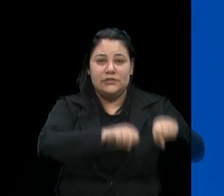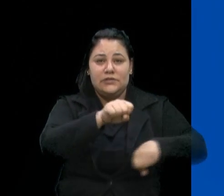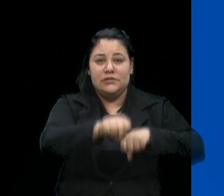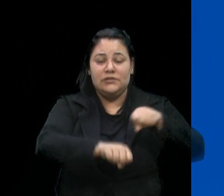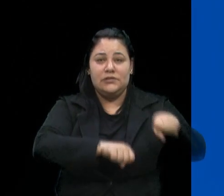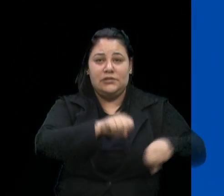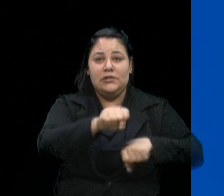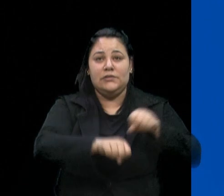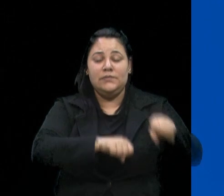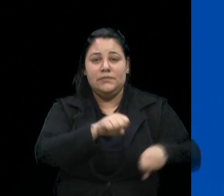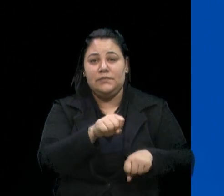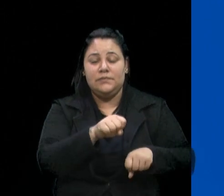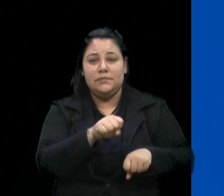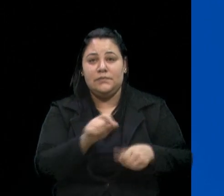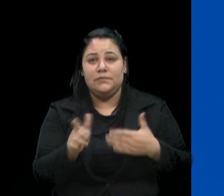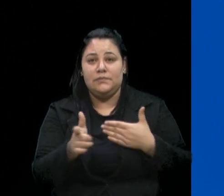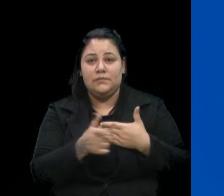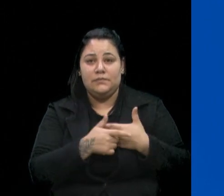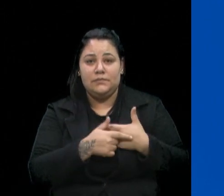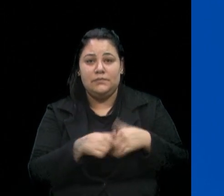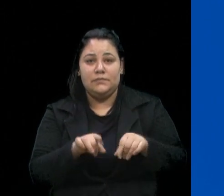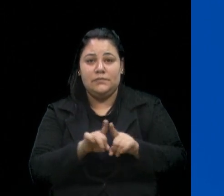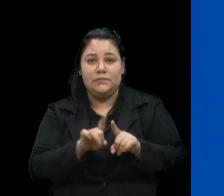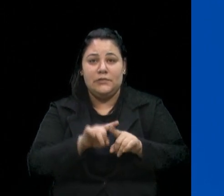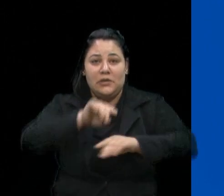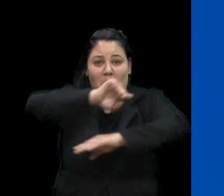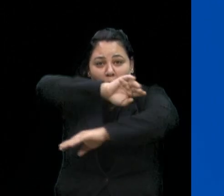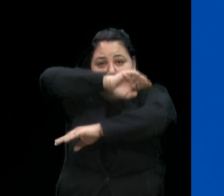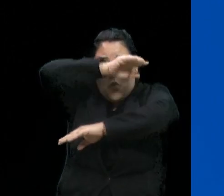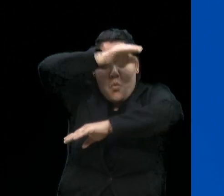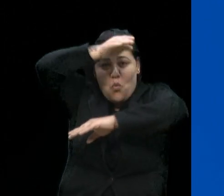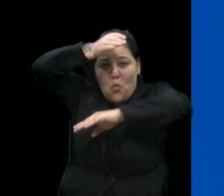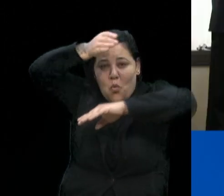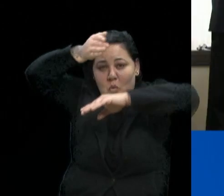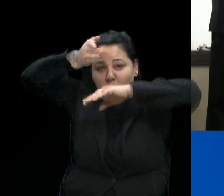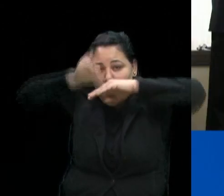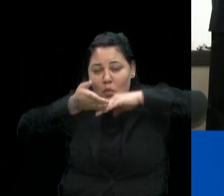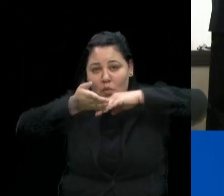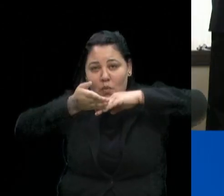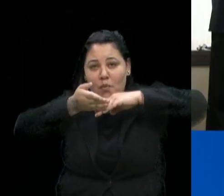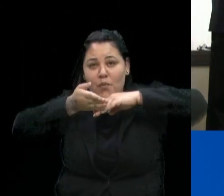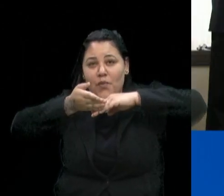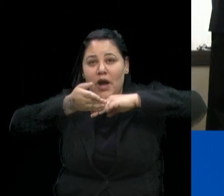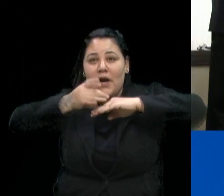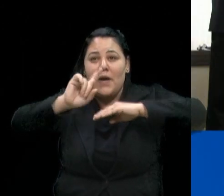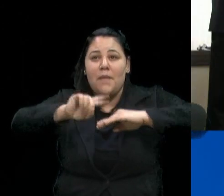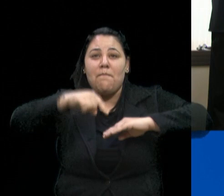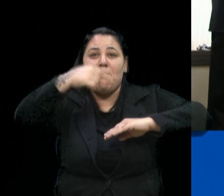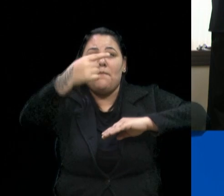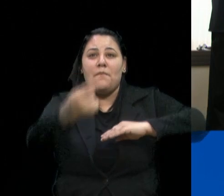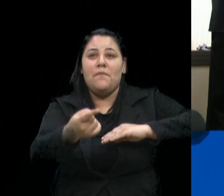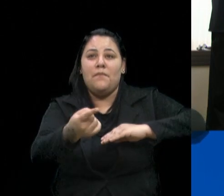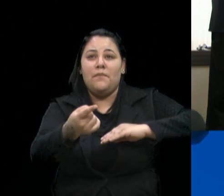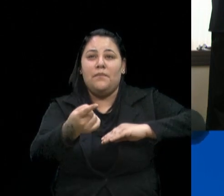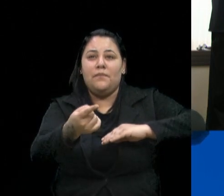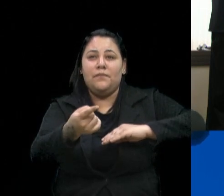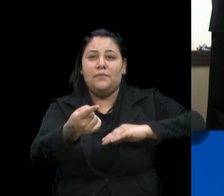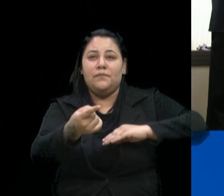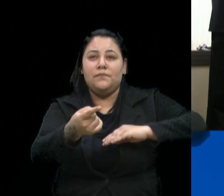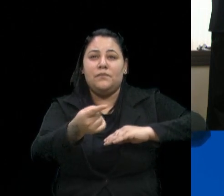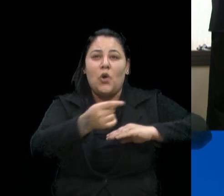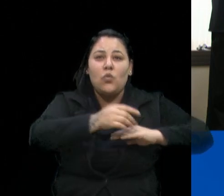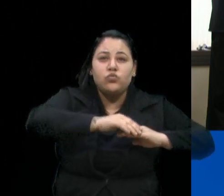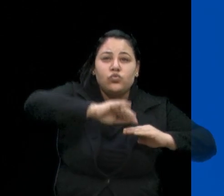pratique rapel na gruta. Aliás, a realização da próxima edição do Trilhas e